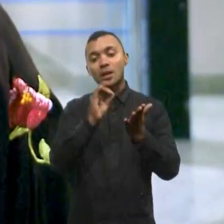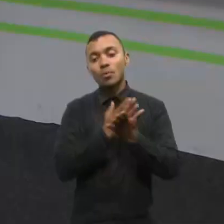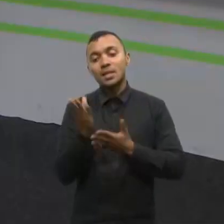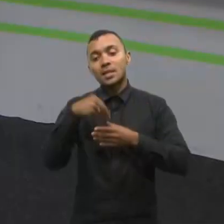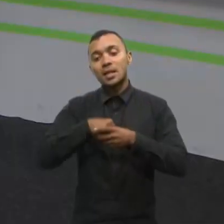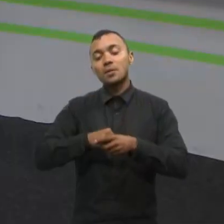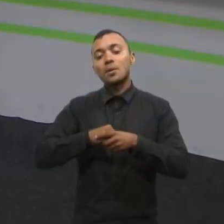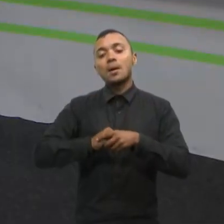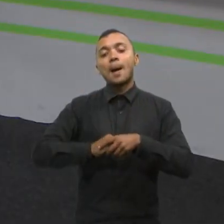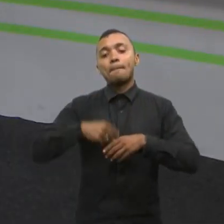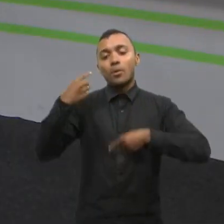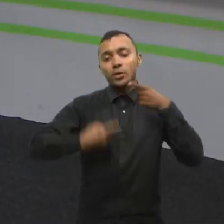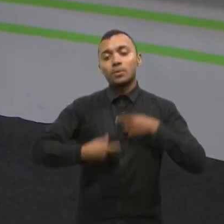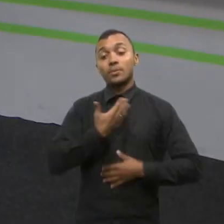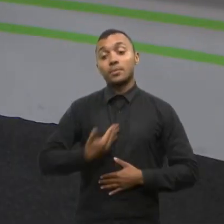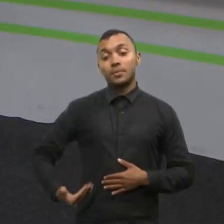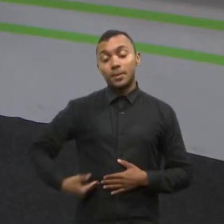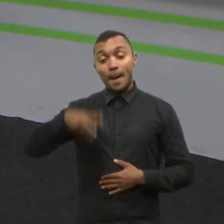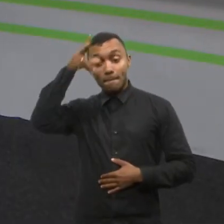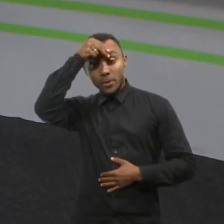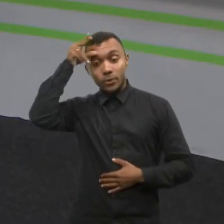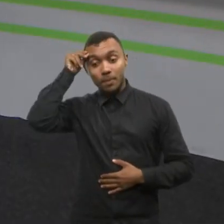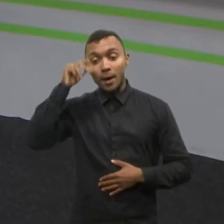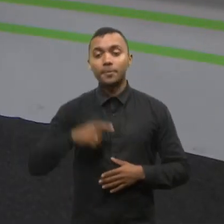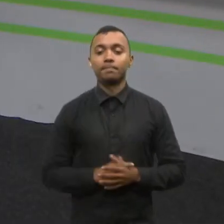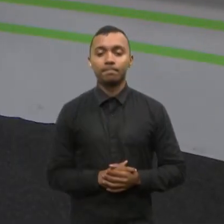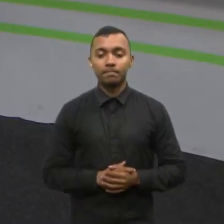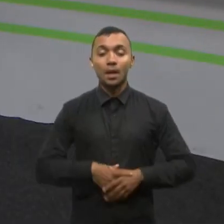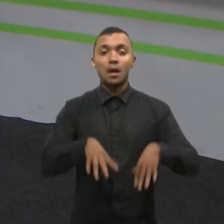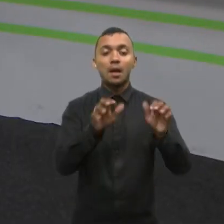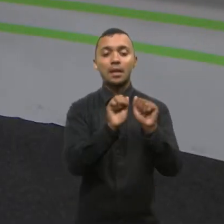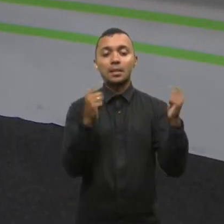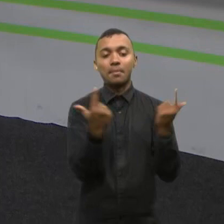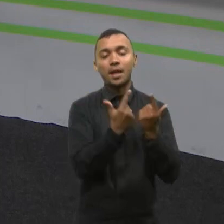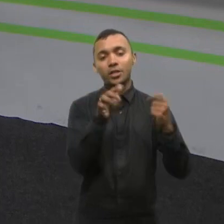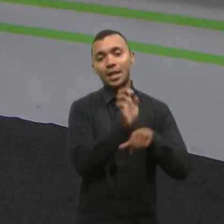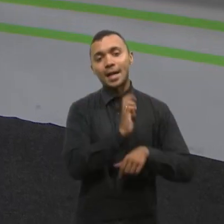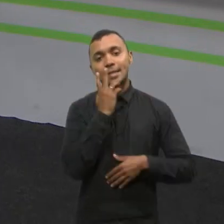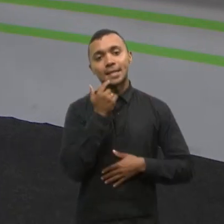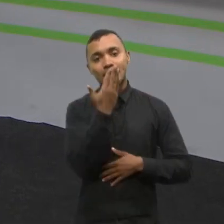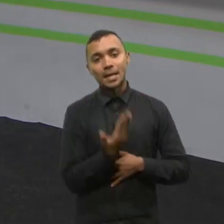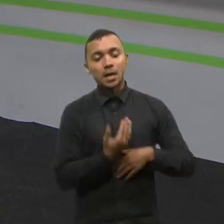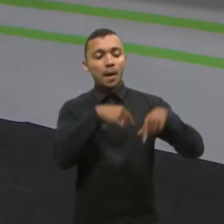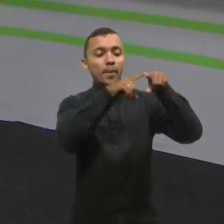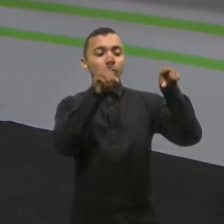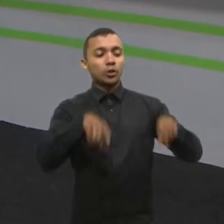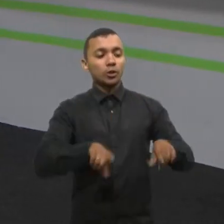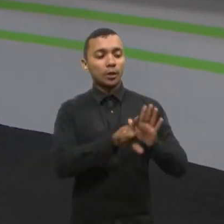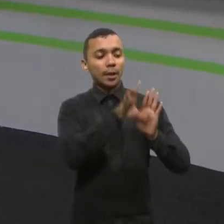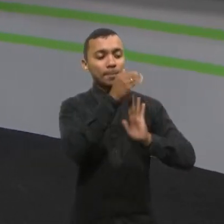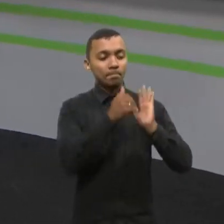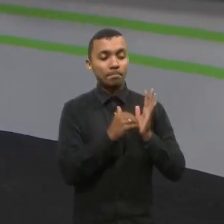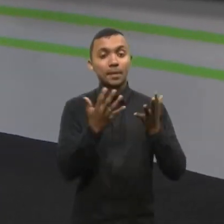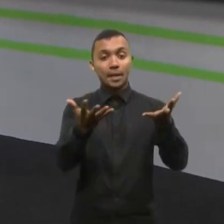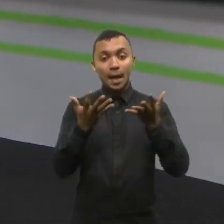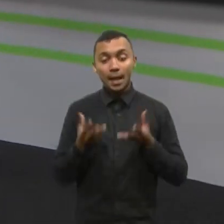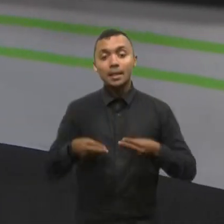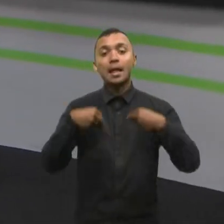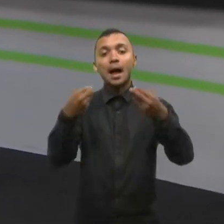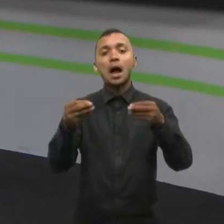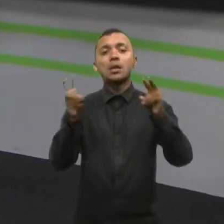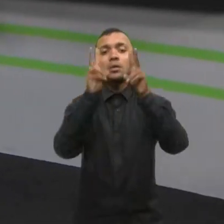municipais. E tramita aqui na Assembleia Legislativa um projeto de lei que dispõe sobre